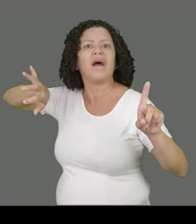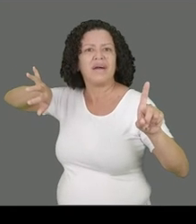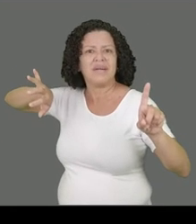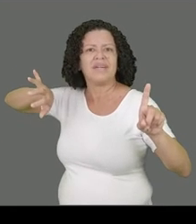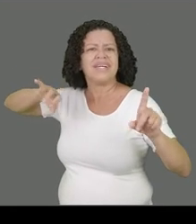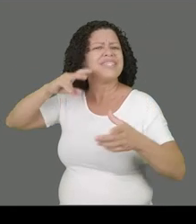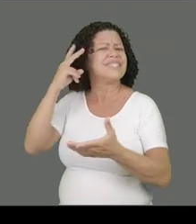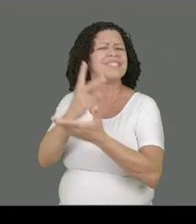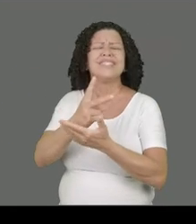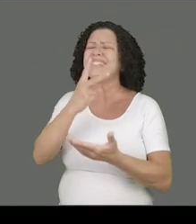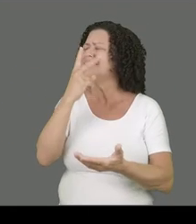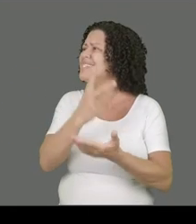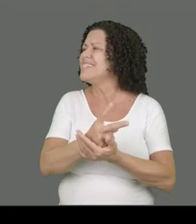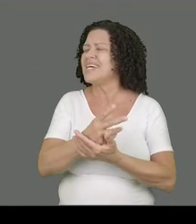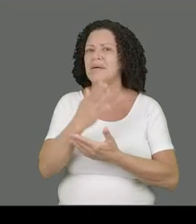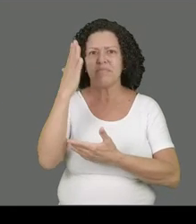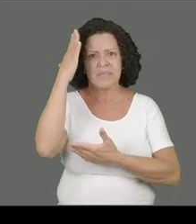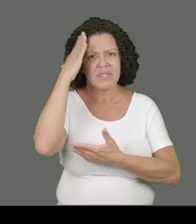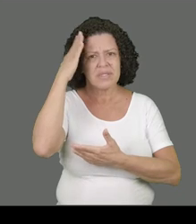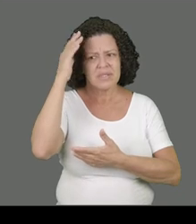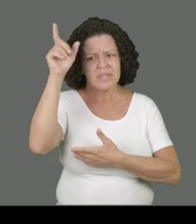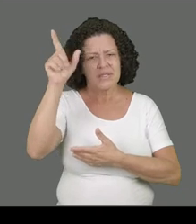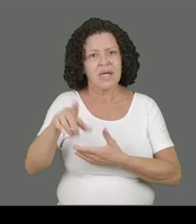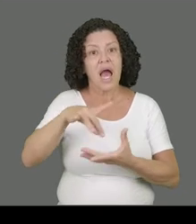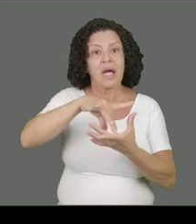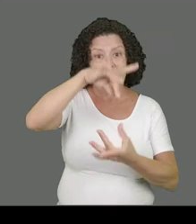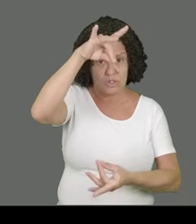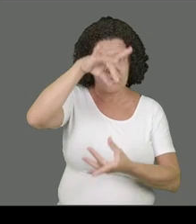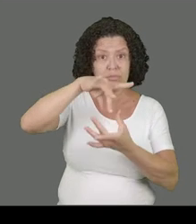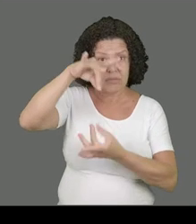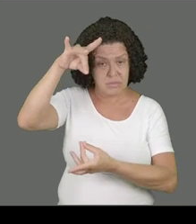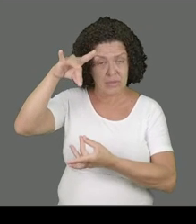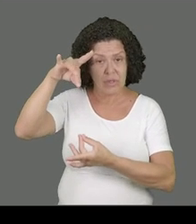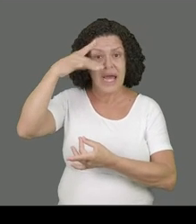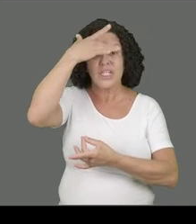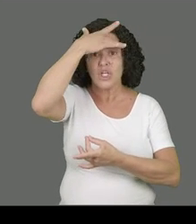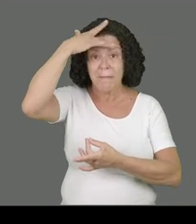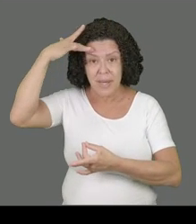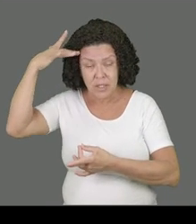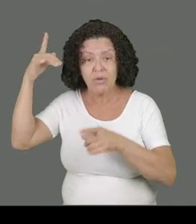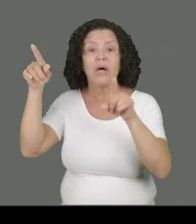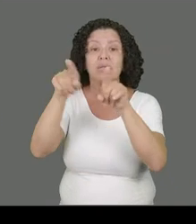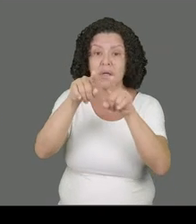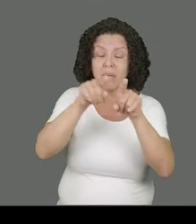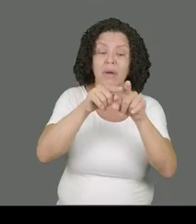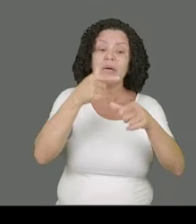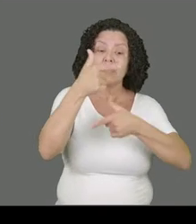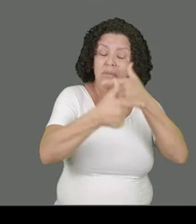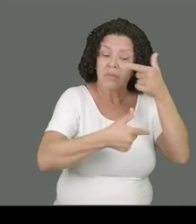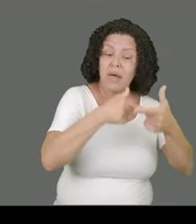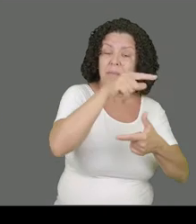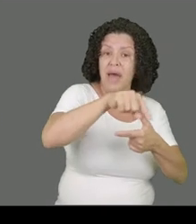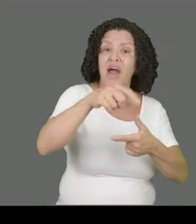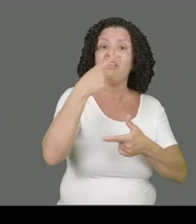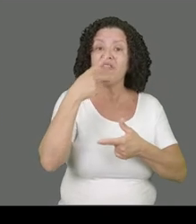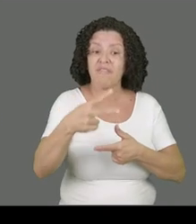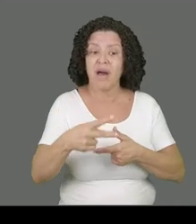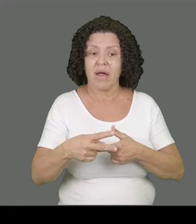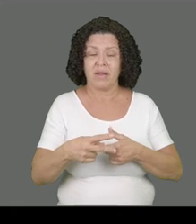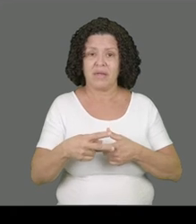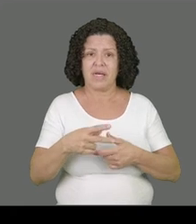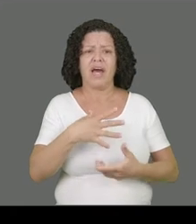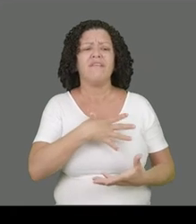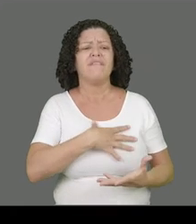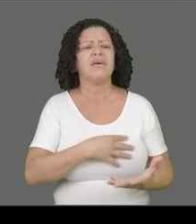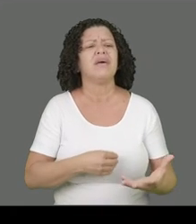já ouvi falar inúmeras vezes, para as pessoas que passam ali por aquele trabalho.